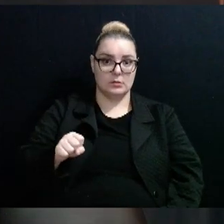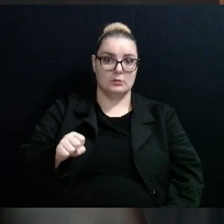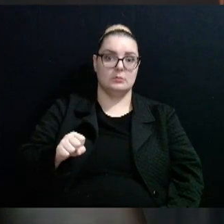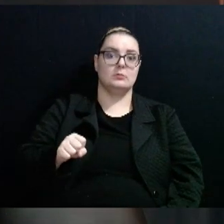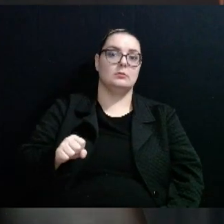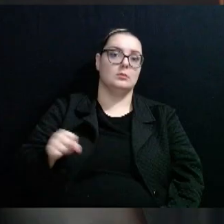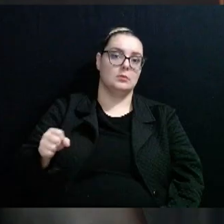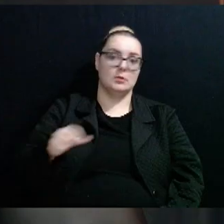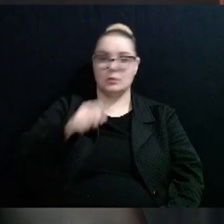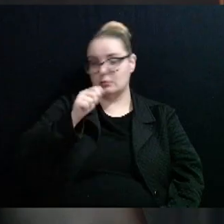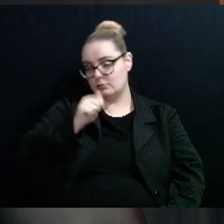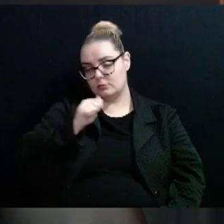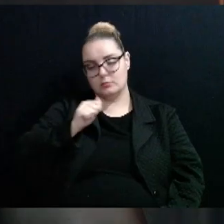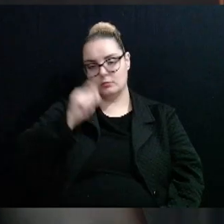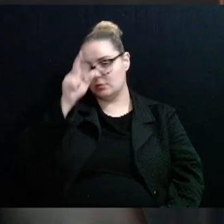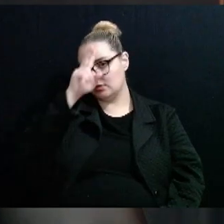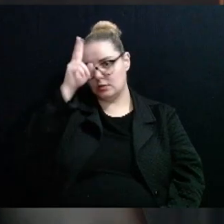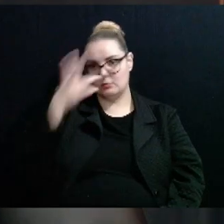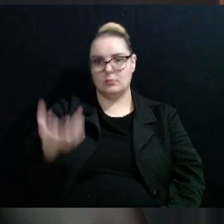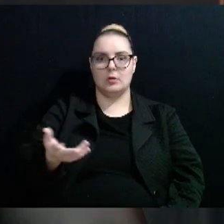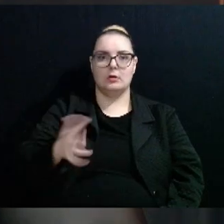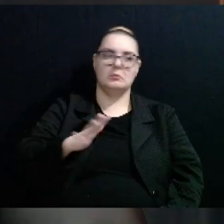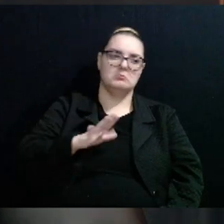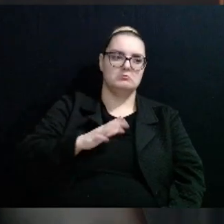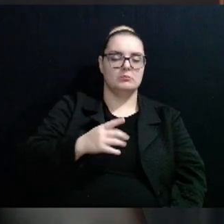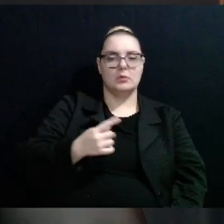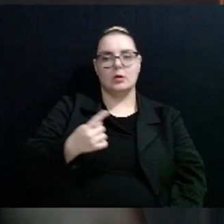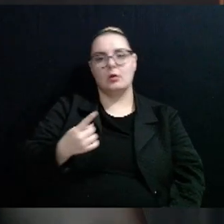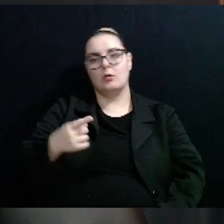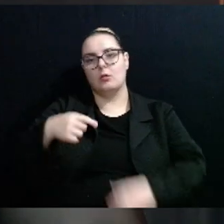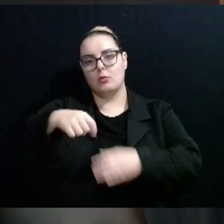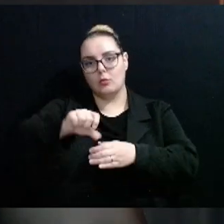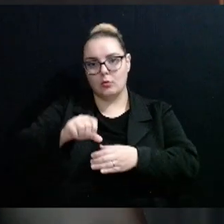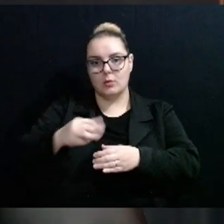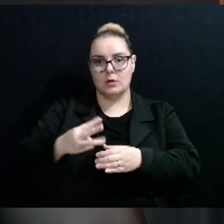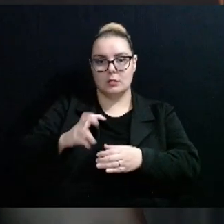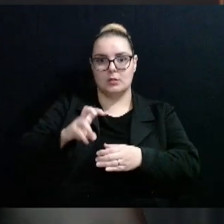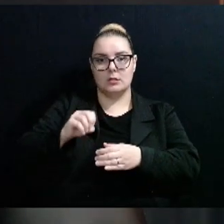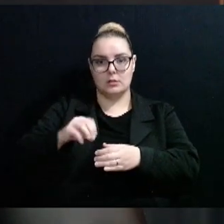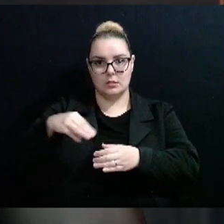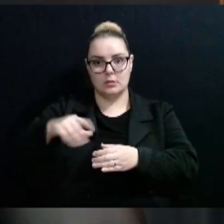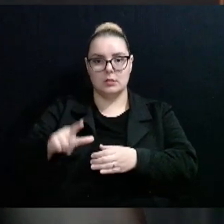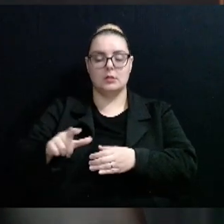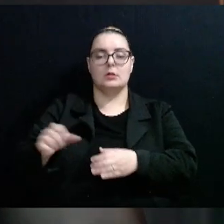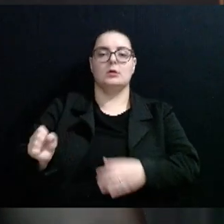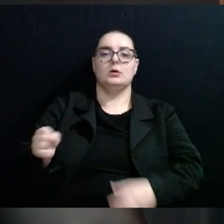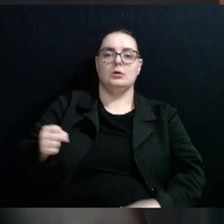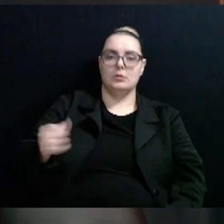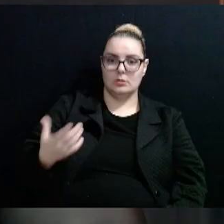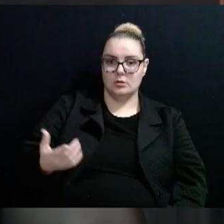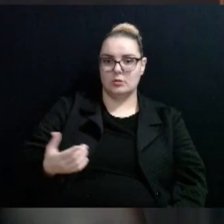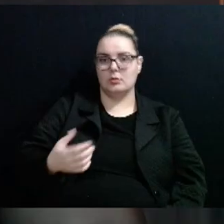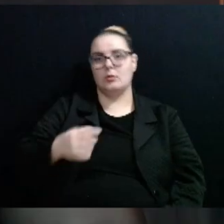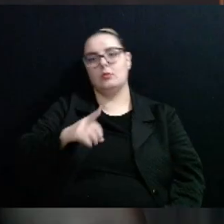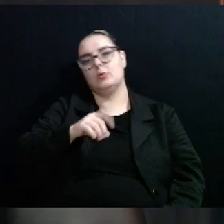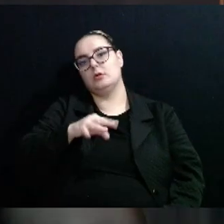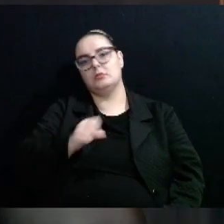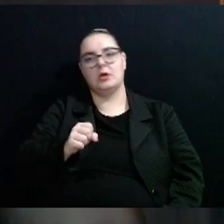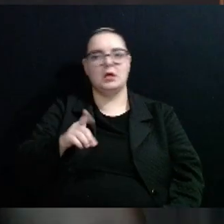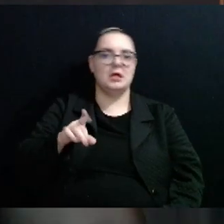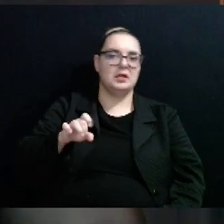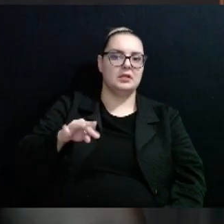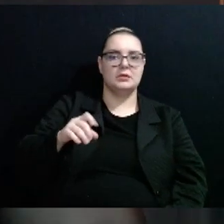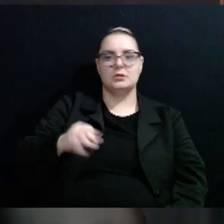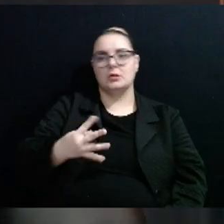Então, 1 dose seria mais ou menos o equivalente a uma latinha de 350 ml de cerveja, ou uma dose de destilado de mais ou menos aí uns 45